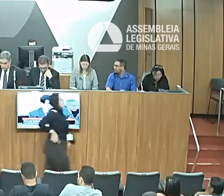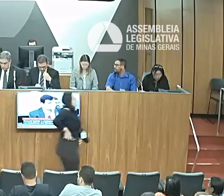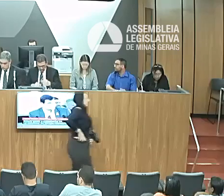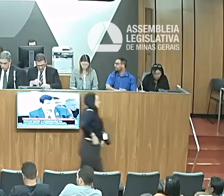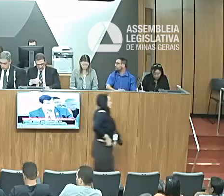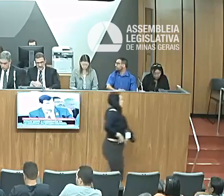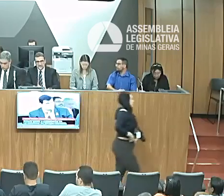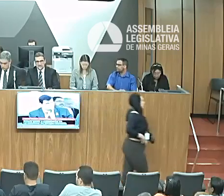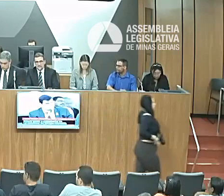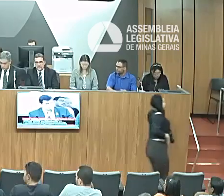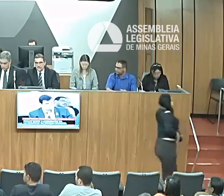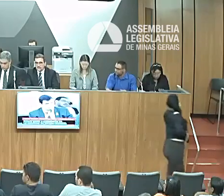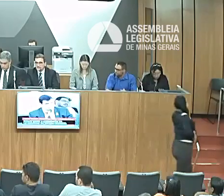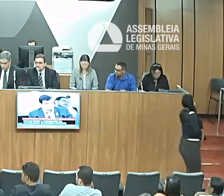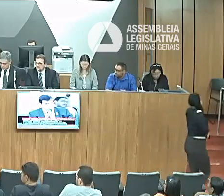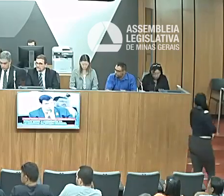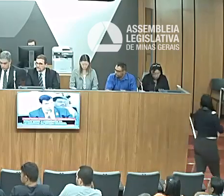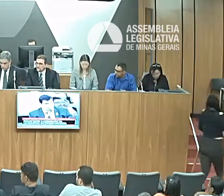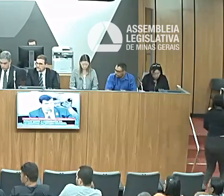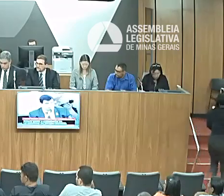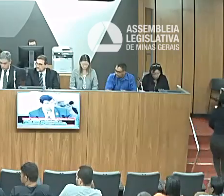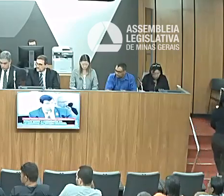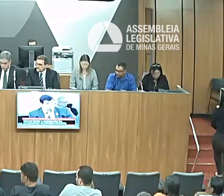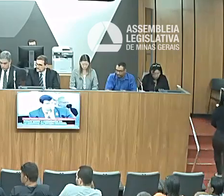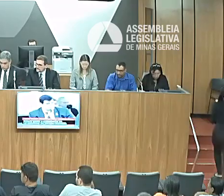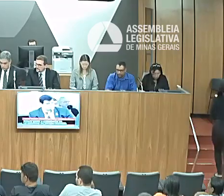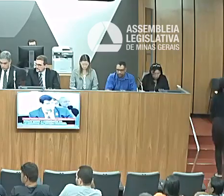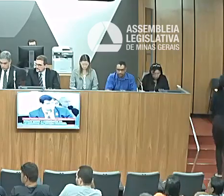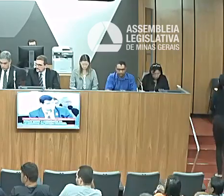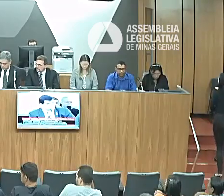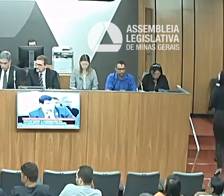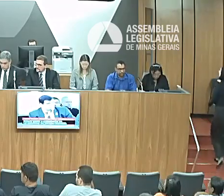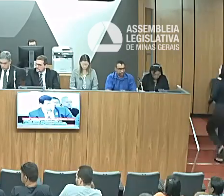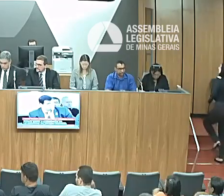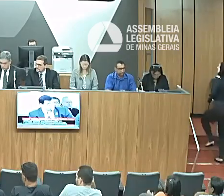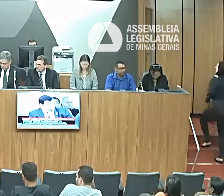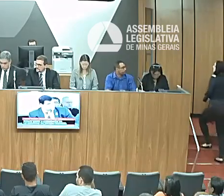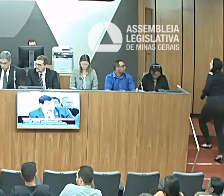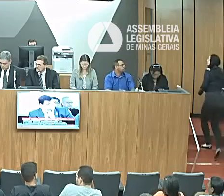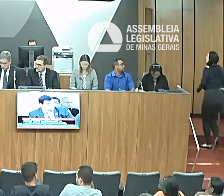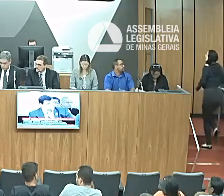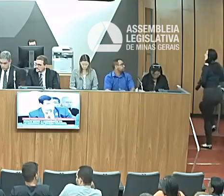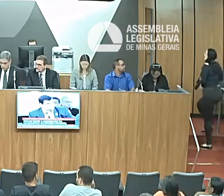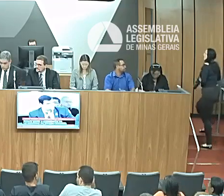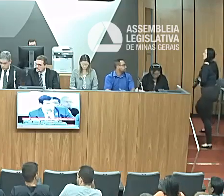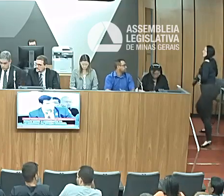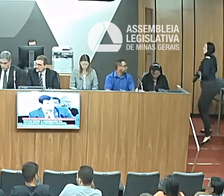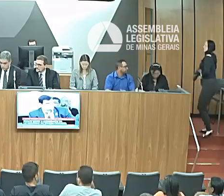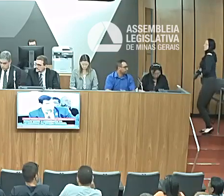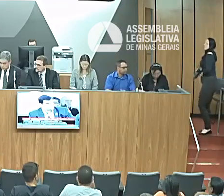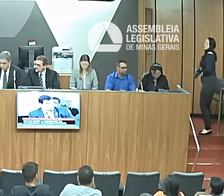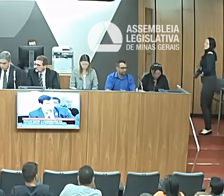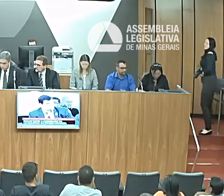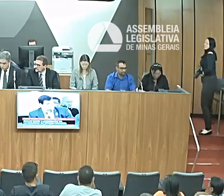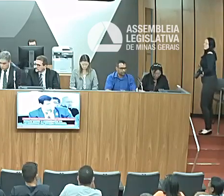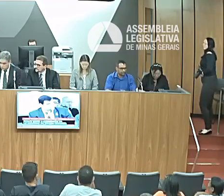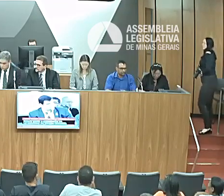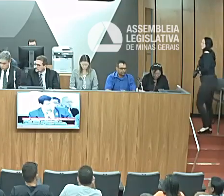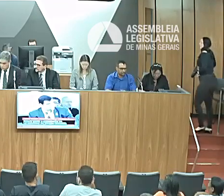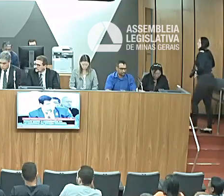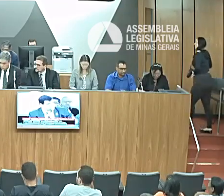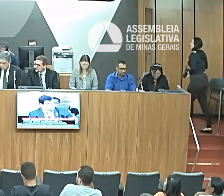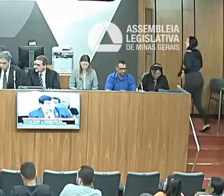secretário tinha isso como a prioridade de sua gestão e a cobrança que veio das galerias é